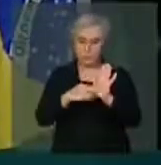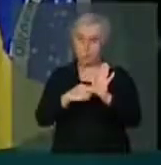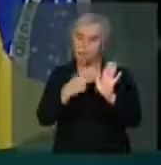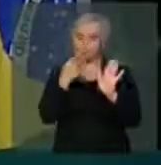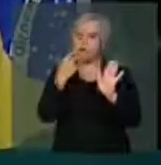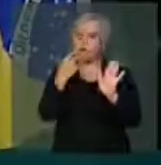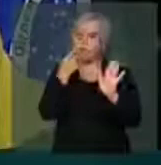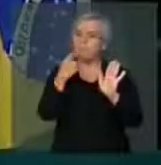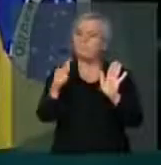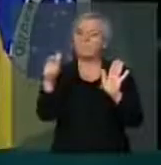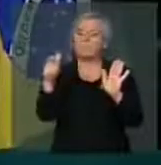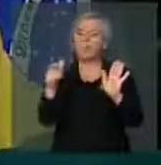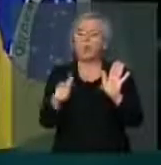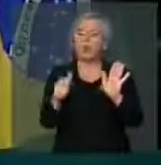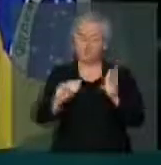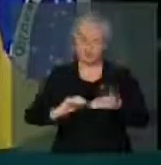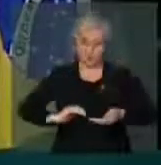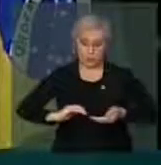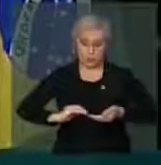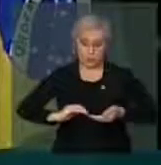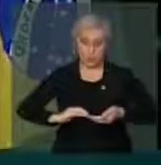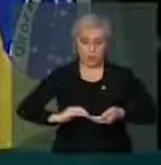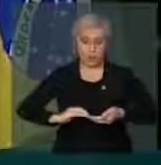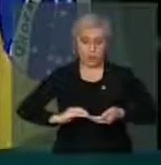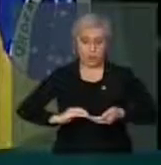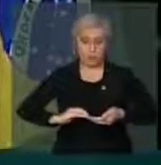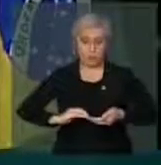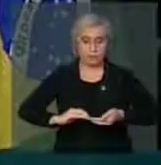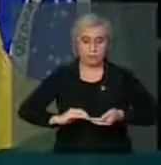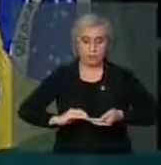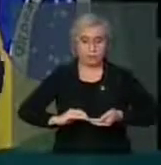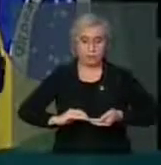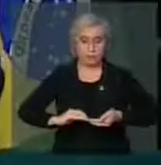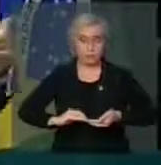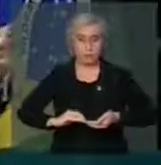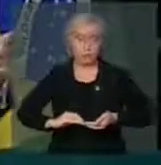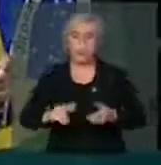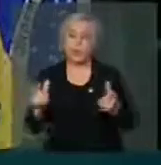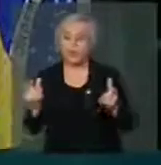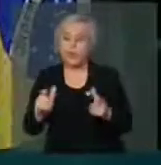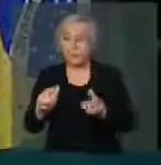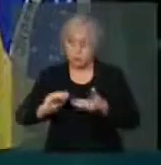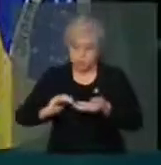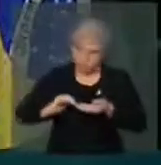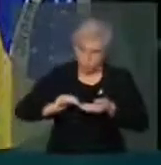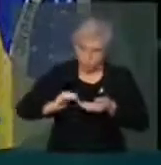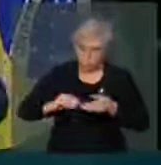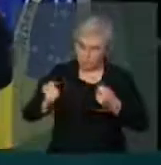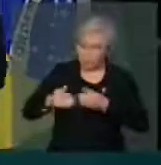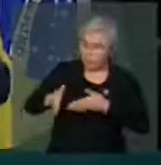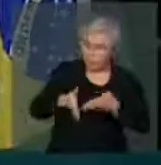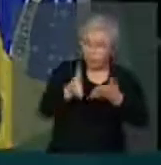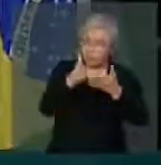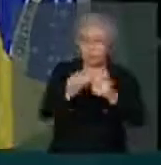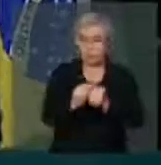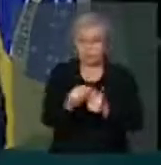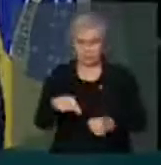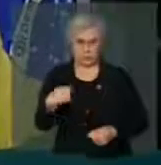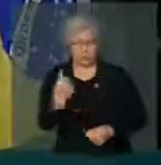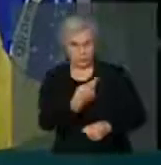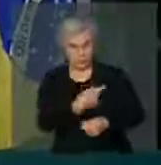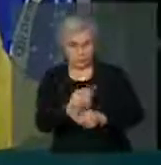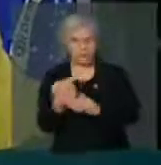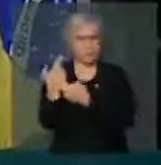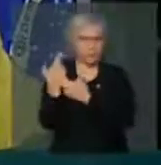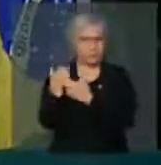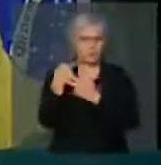dizendo aonde o Congresso Nacional, ou apontando para onde o Congresso Nacional deve seguir. É nossa